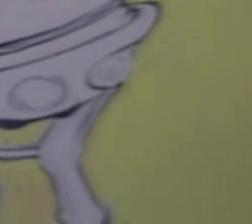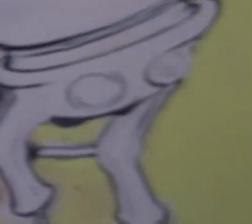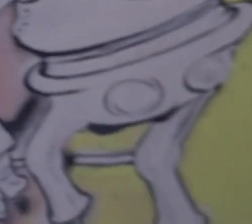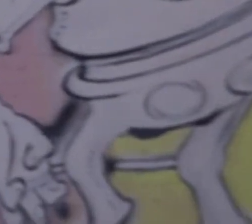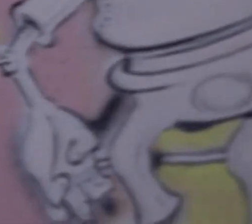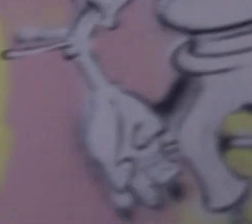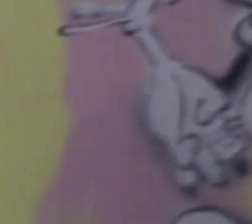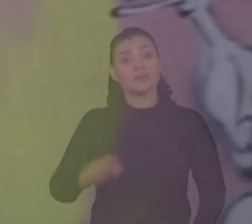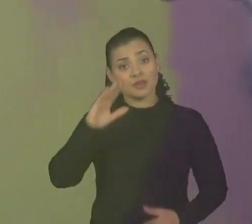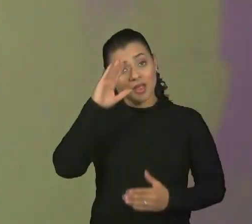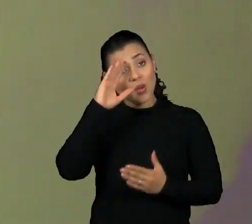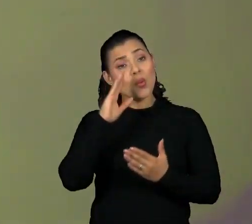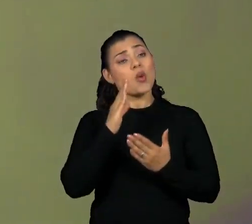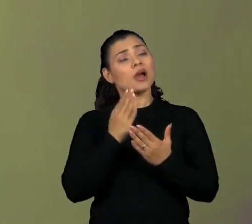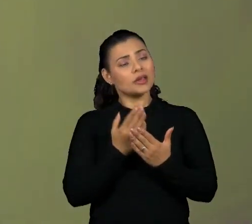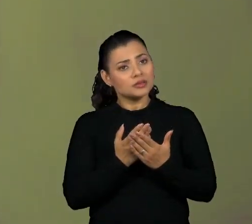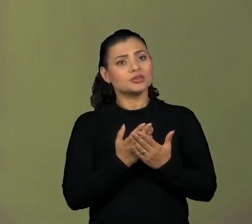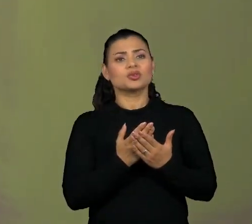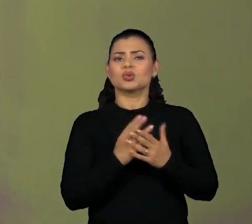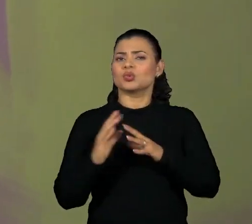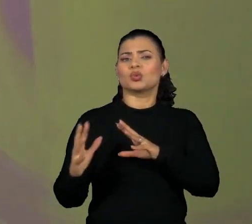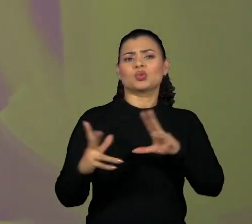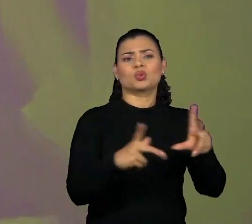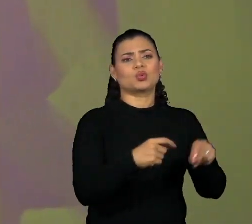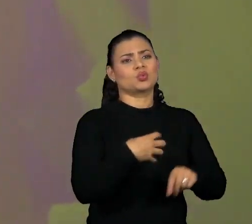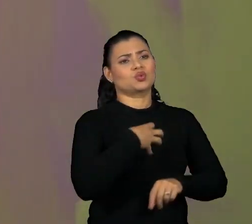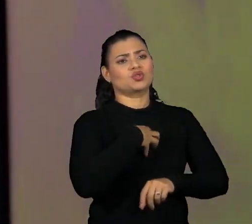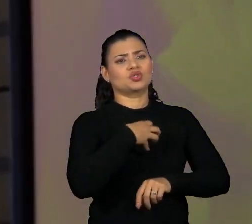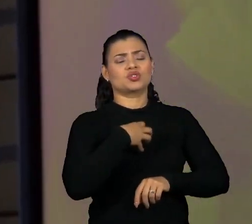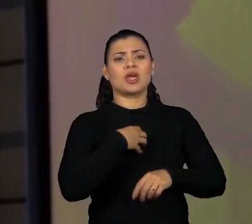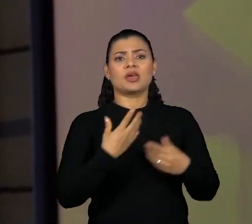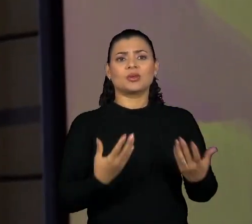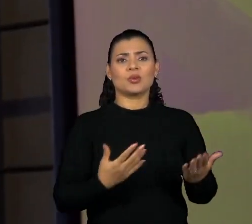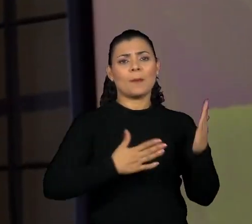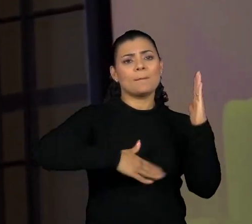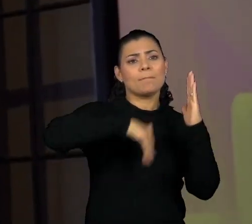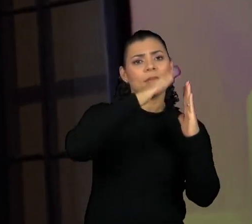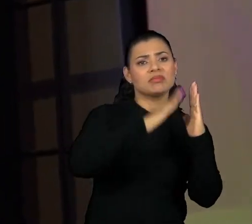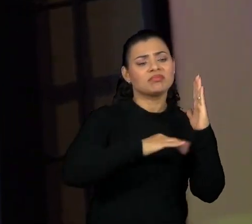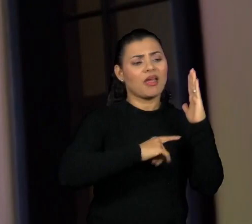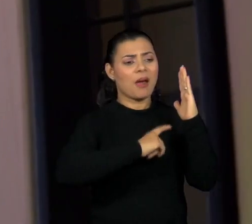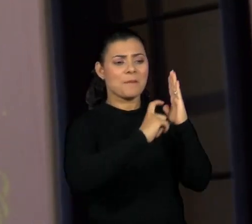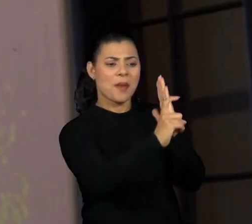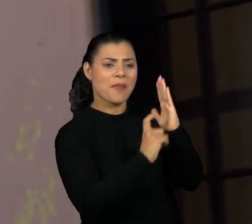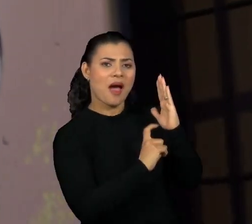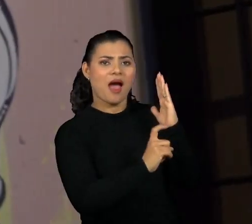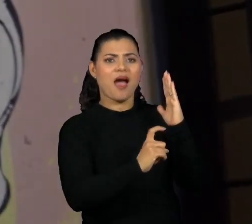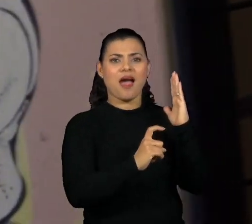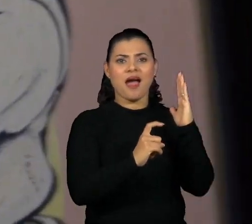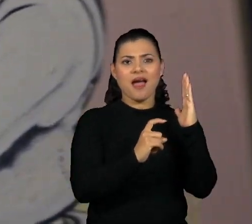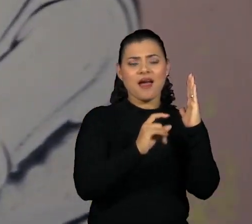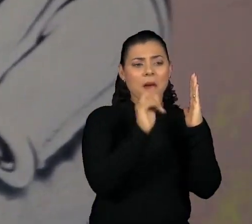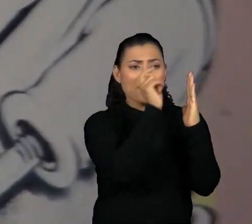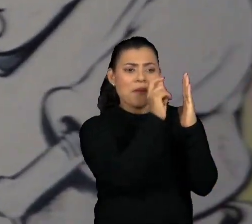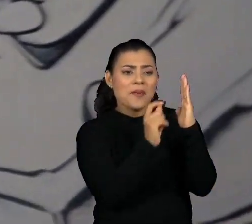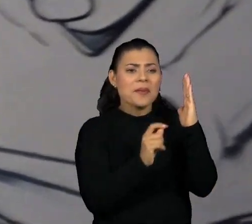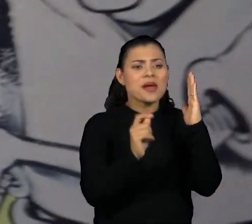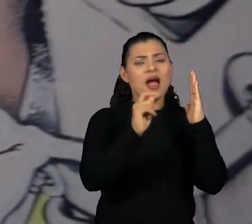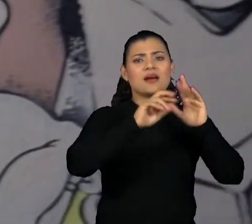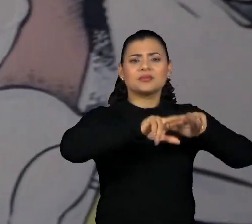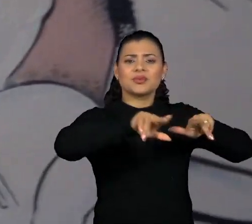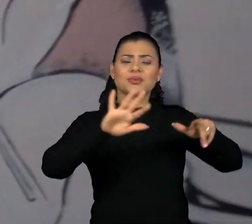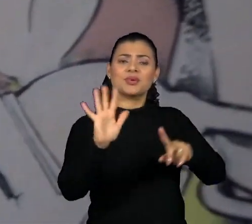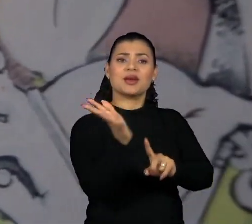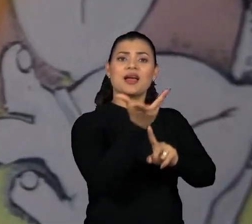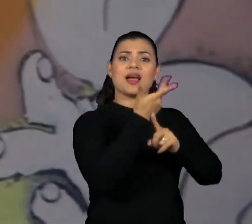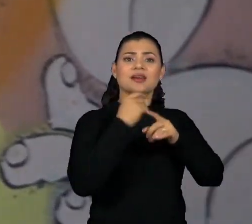Eu acredito que todas as formas de se pintar ou proporcionar arte, elas